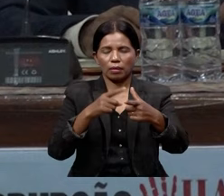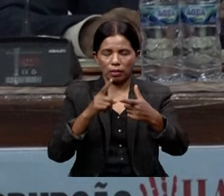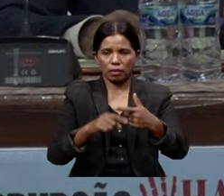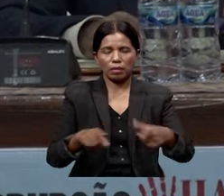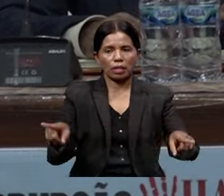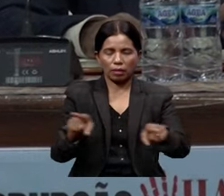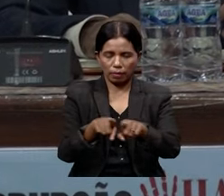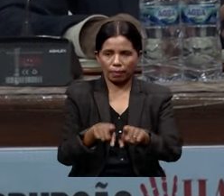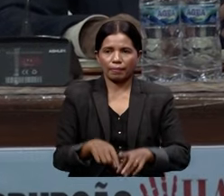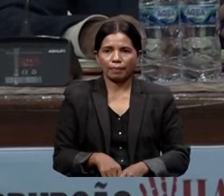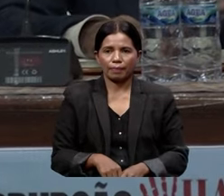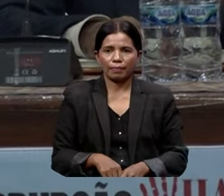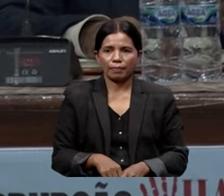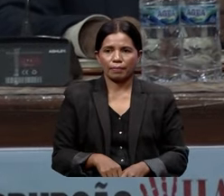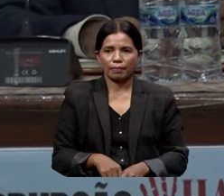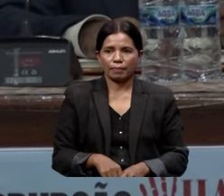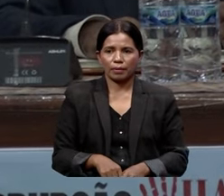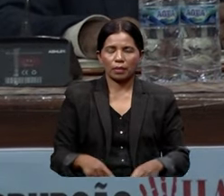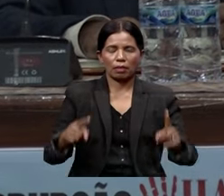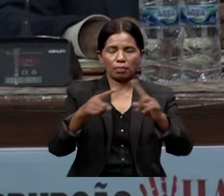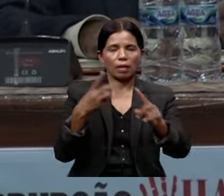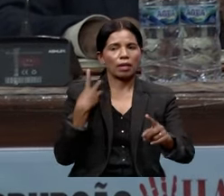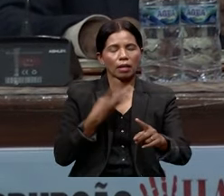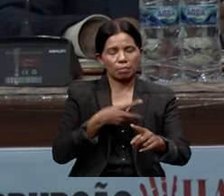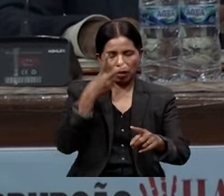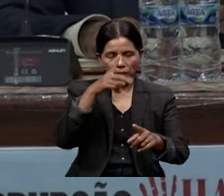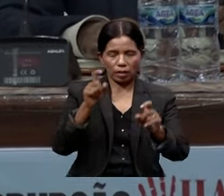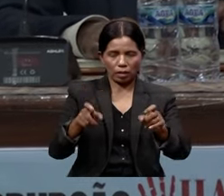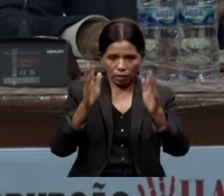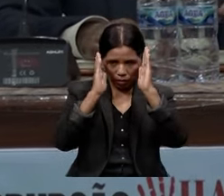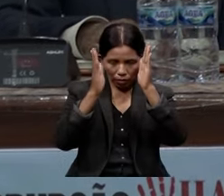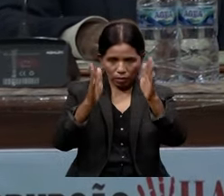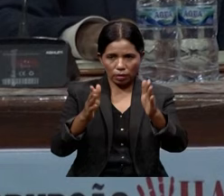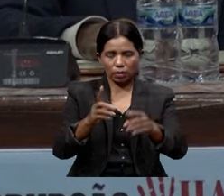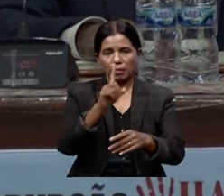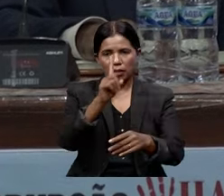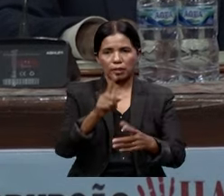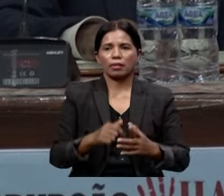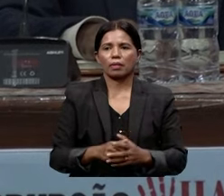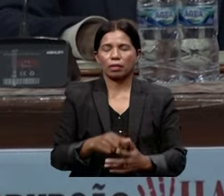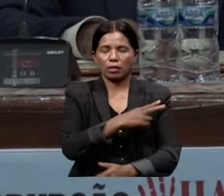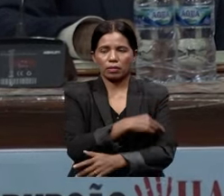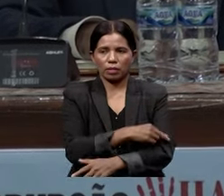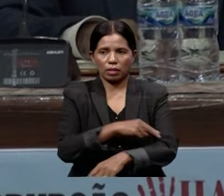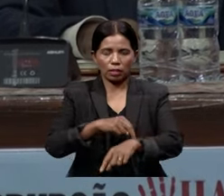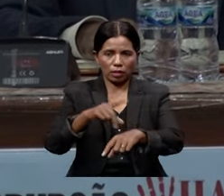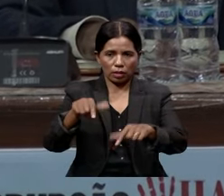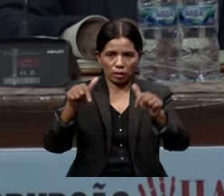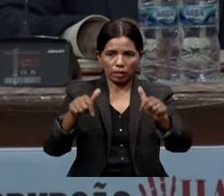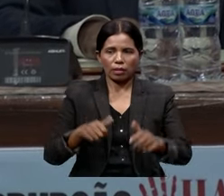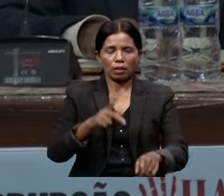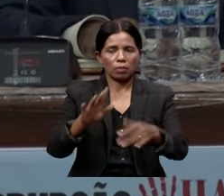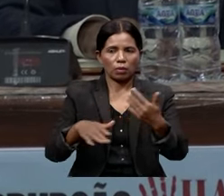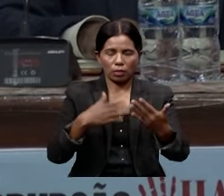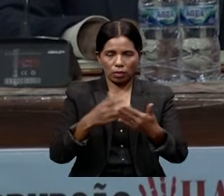nemos ba ami hare, ite ne, teng tau atensal, ide serumos, hospital nasional ne, emos